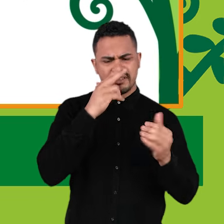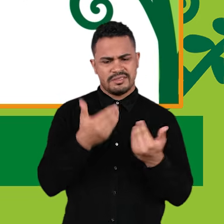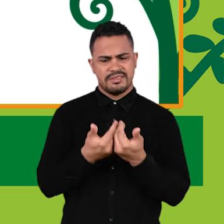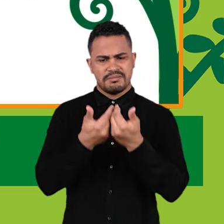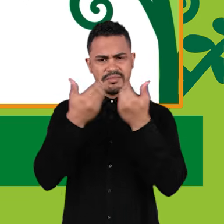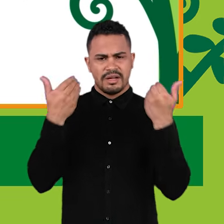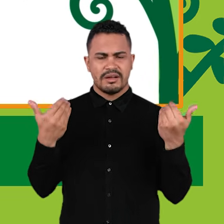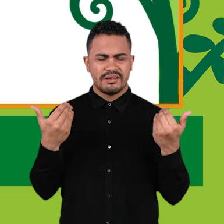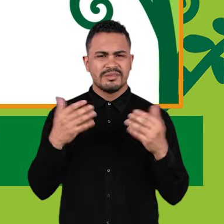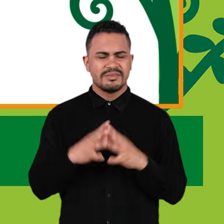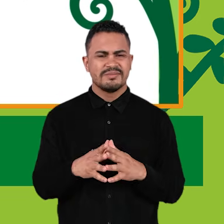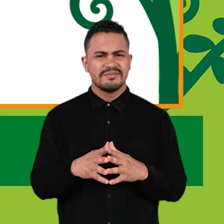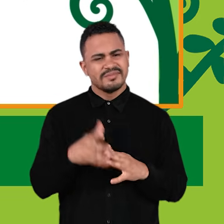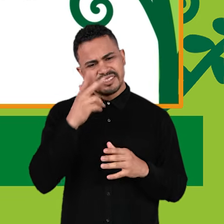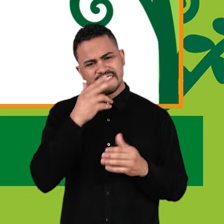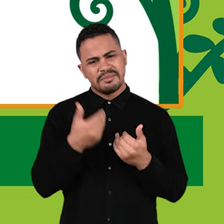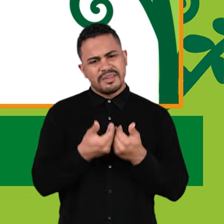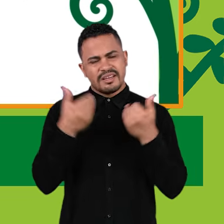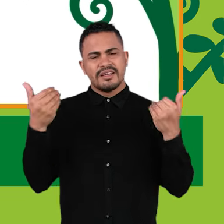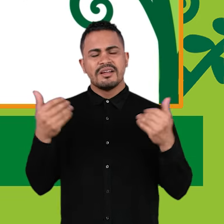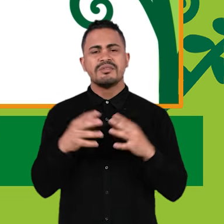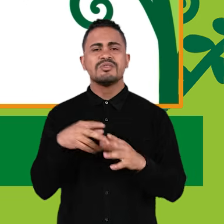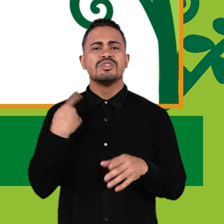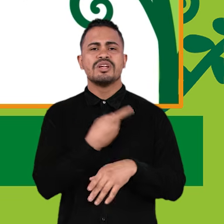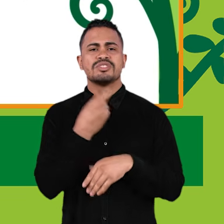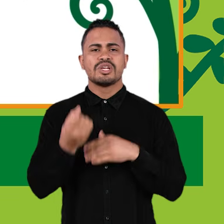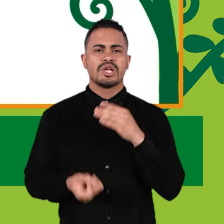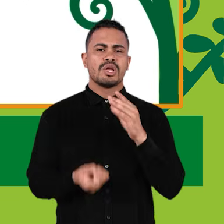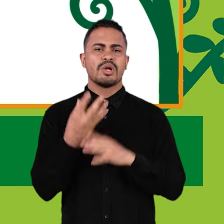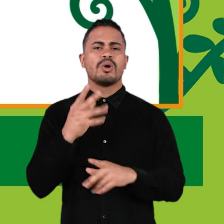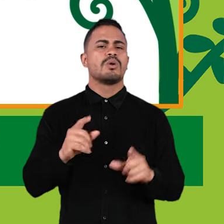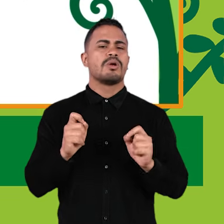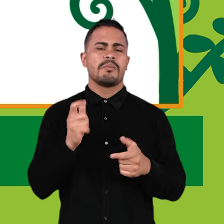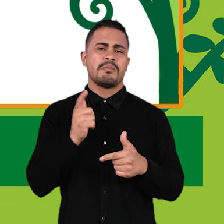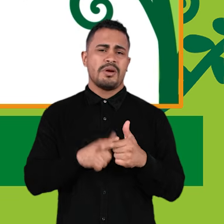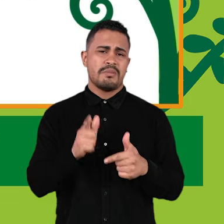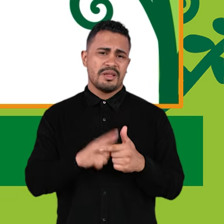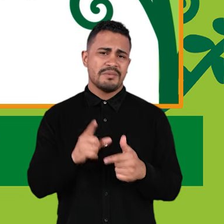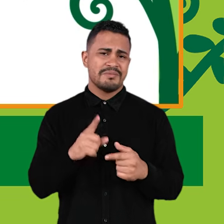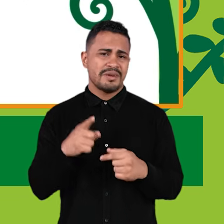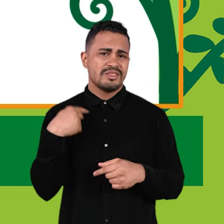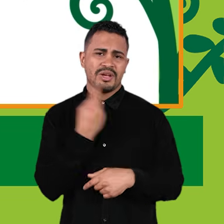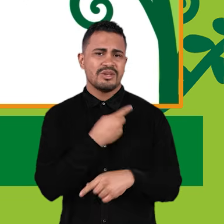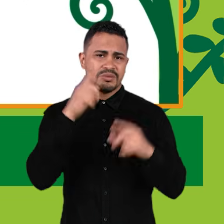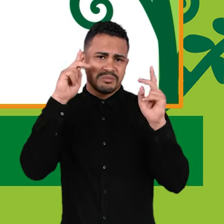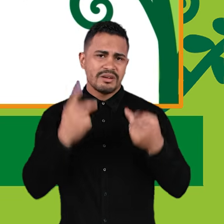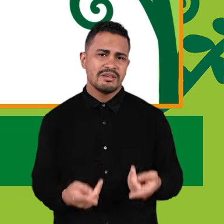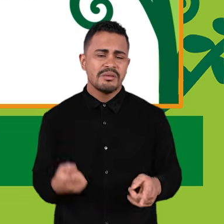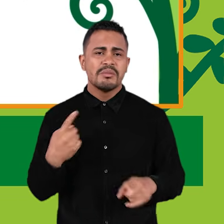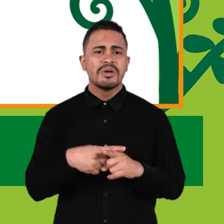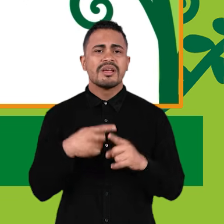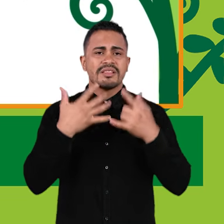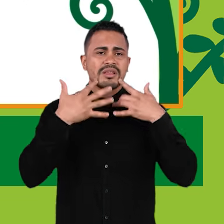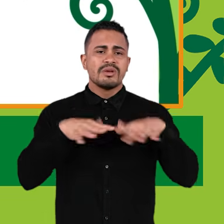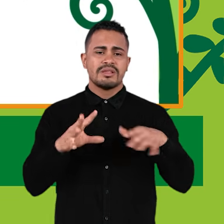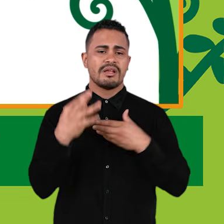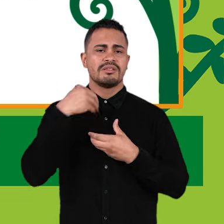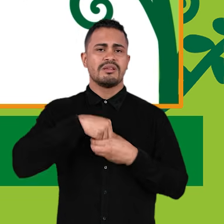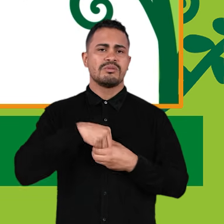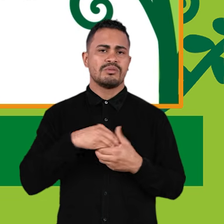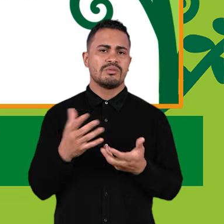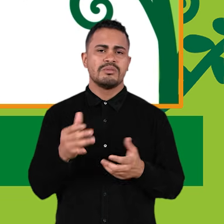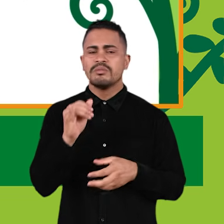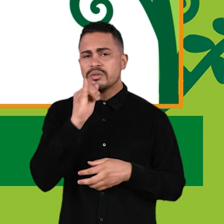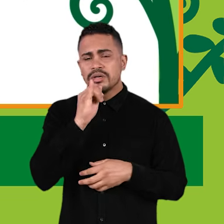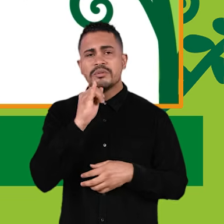agentes separados, como entes separados, a gente criou uma grande problemática para nós mesmos. Porque a natureza somos nós. A